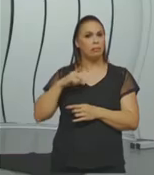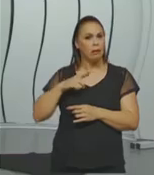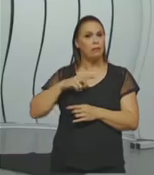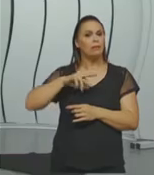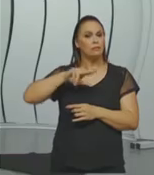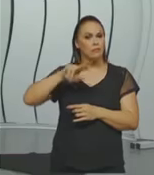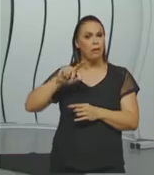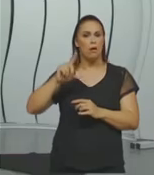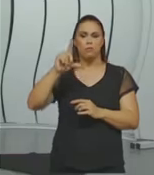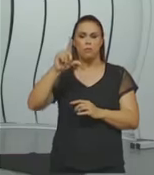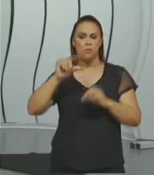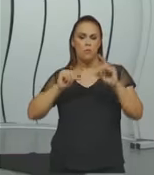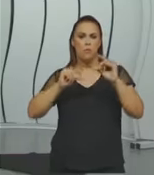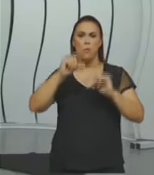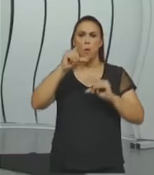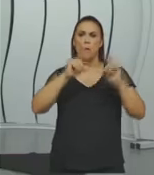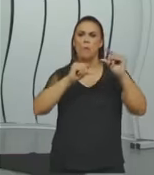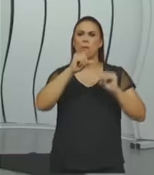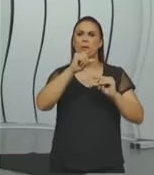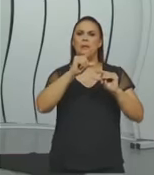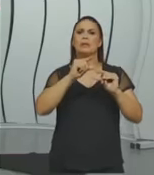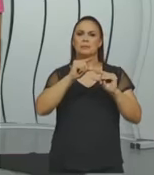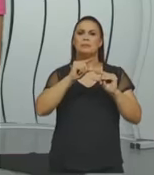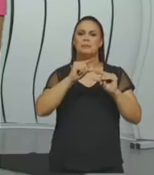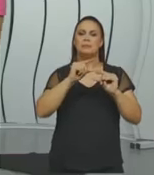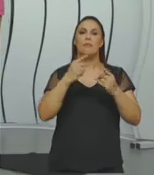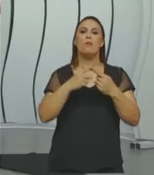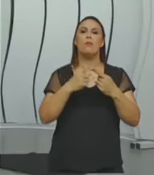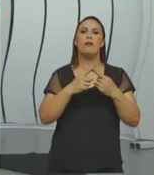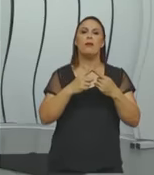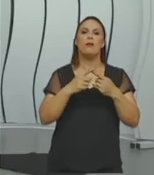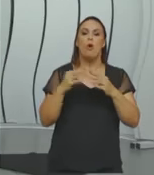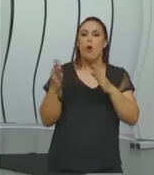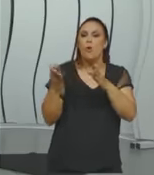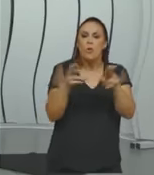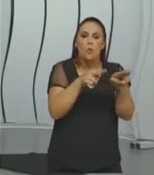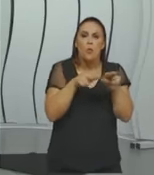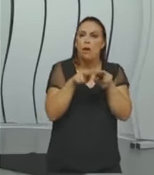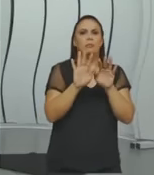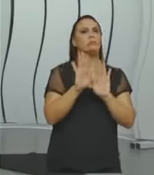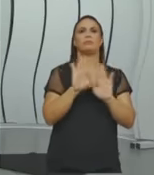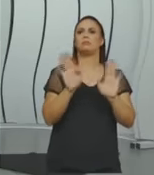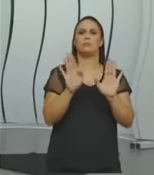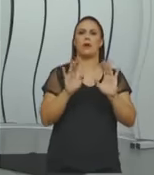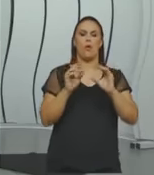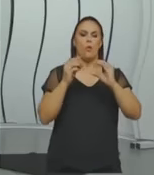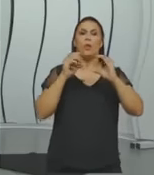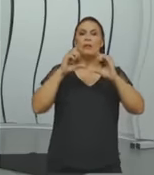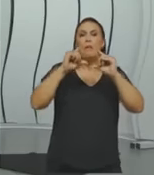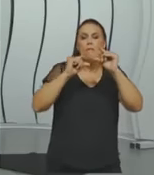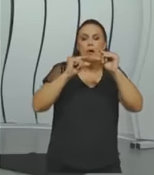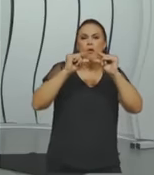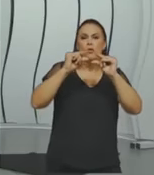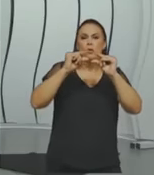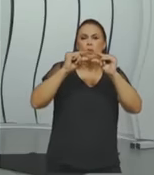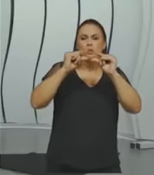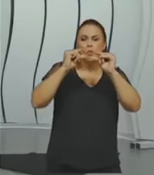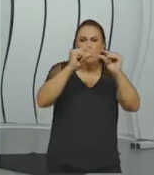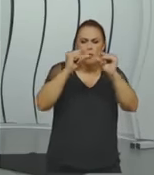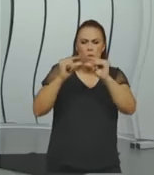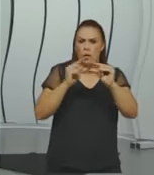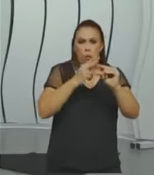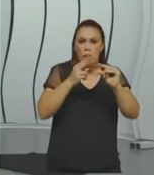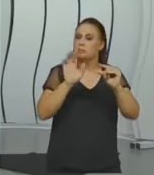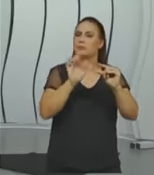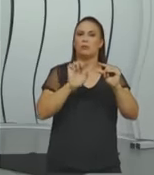Segmentação holoblástica desigual. E quando a gente vem aqui na questão das aves, temos aqui, ó, vitelo distribuído